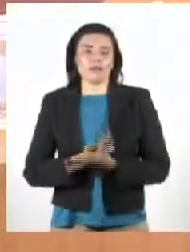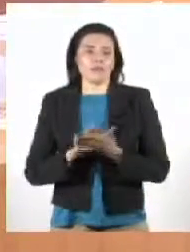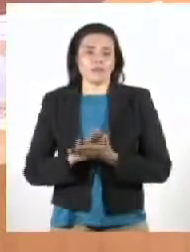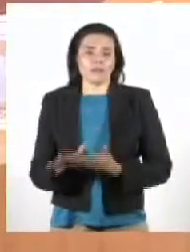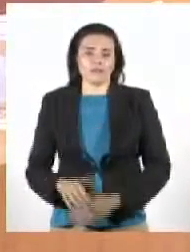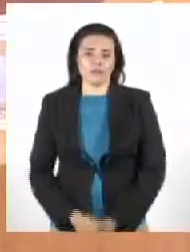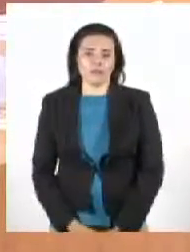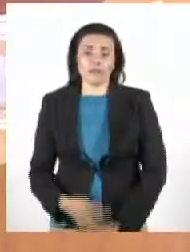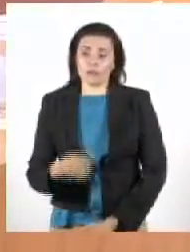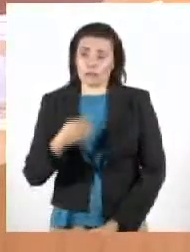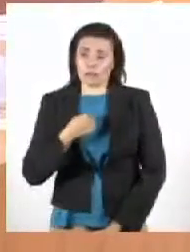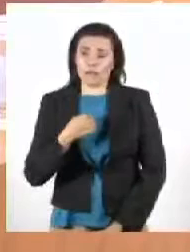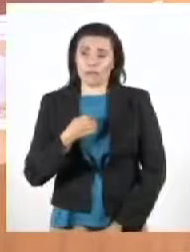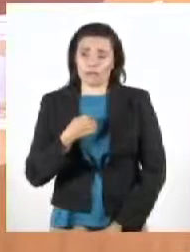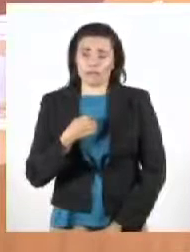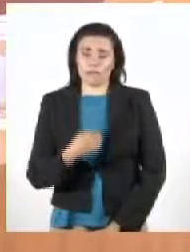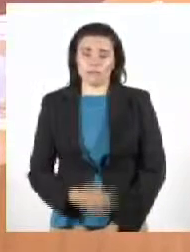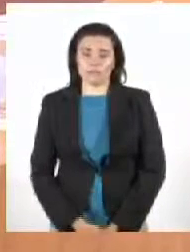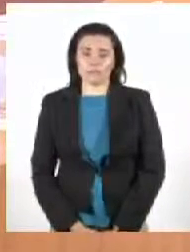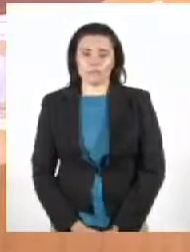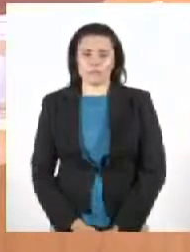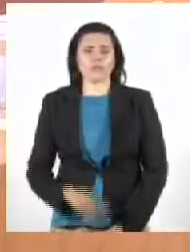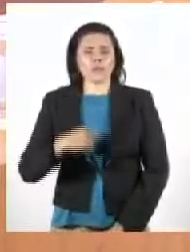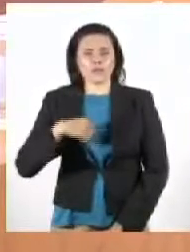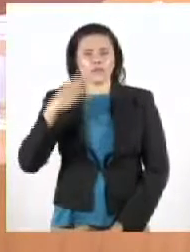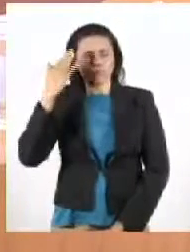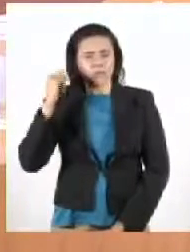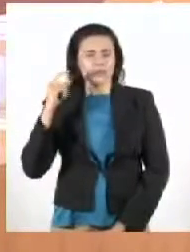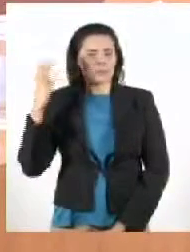até porque, com certeza, outros governistas